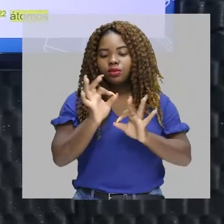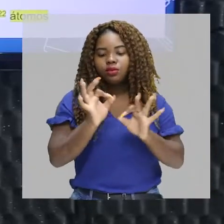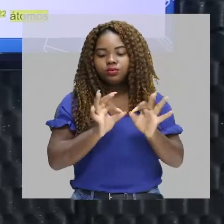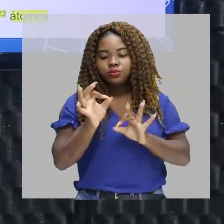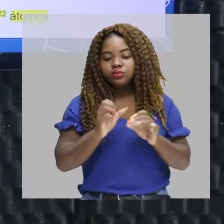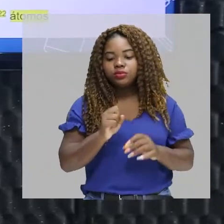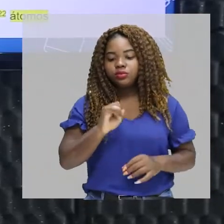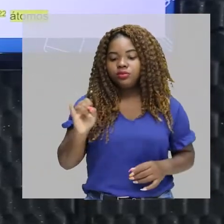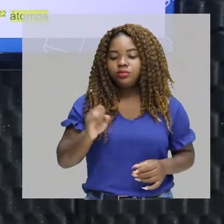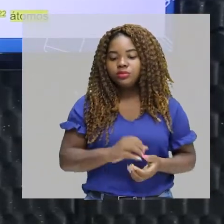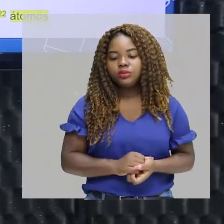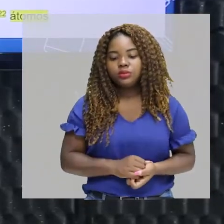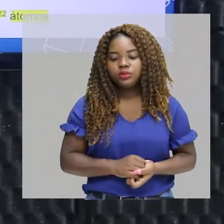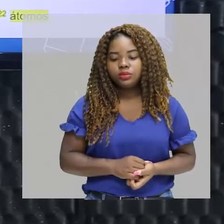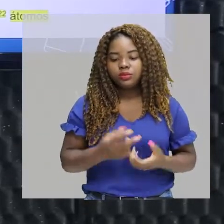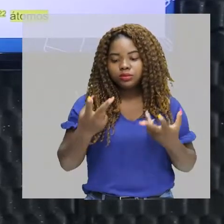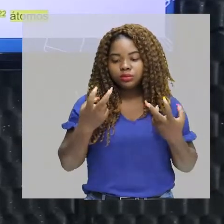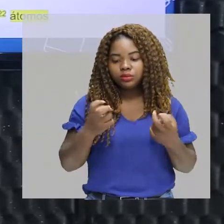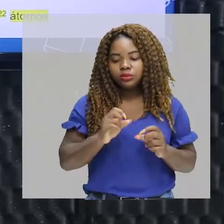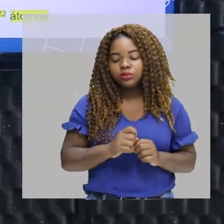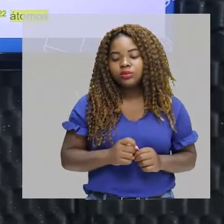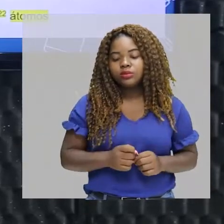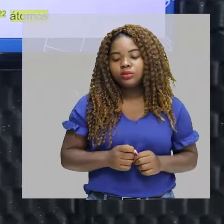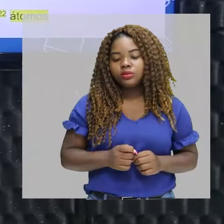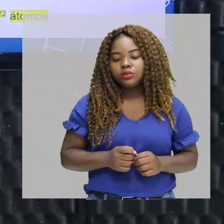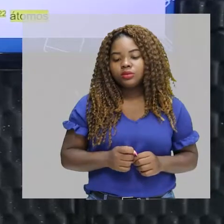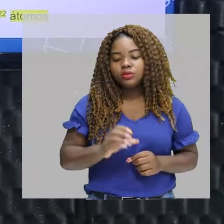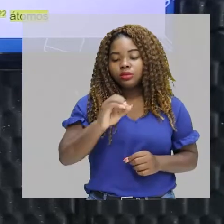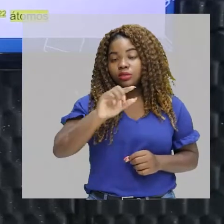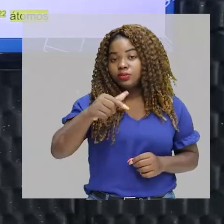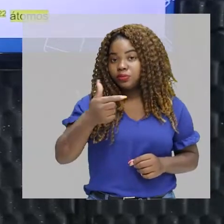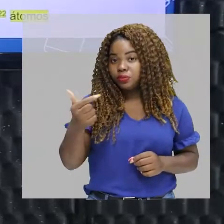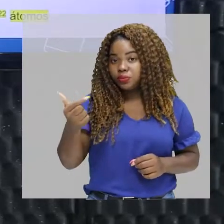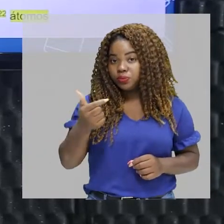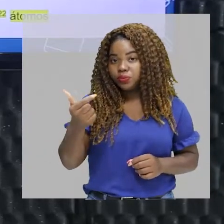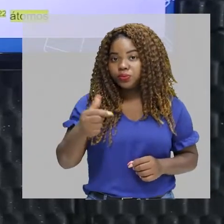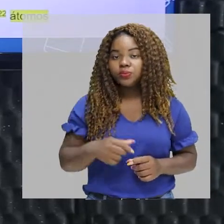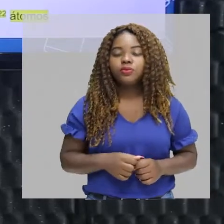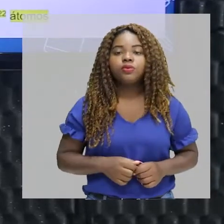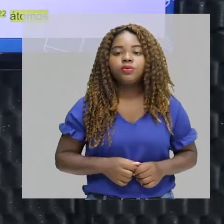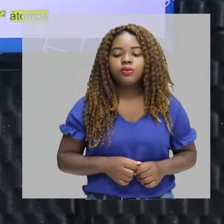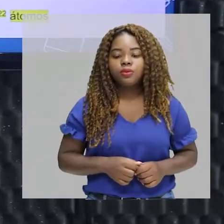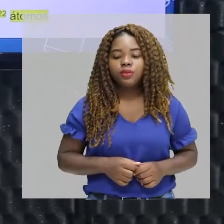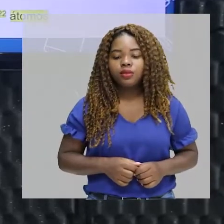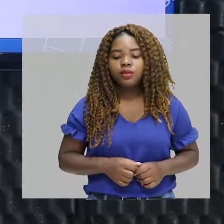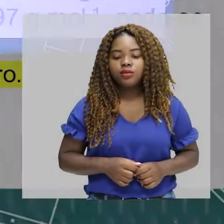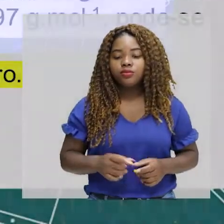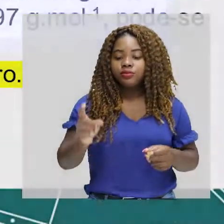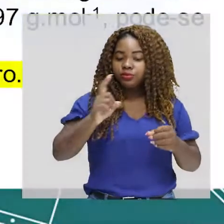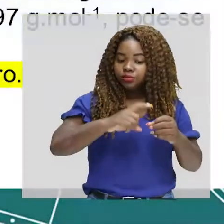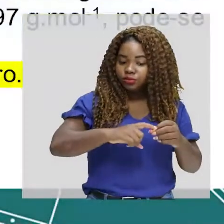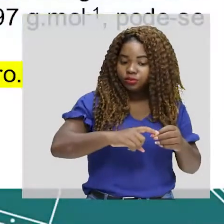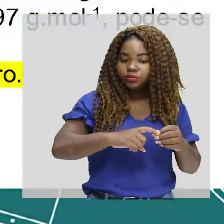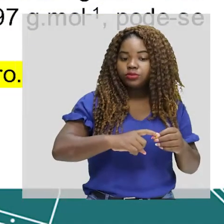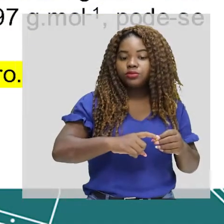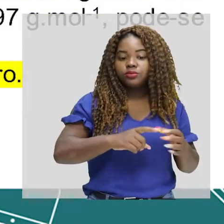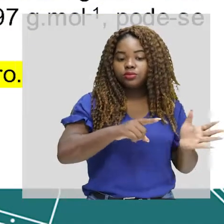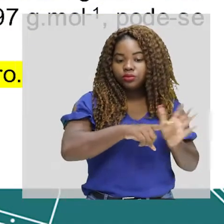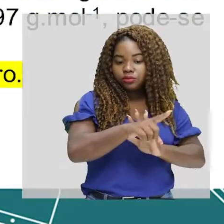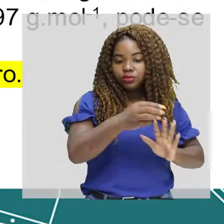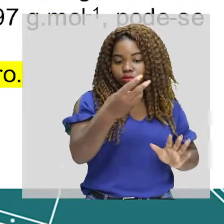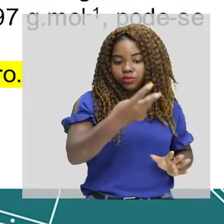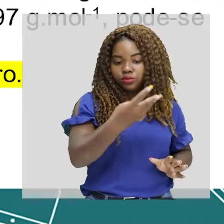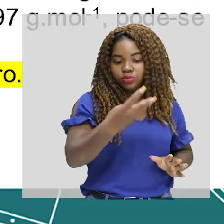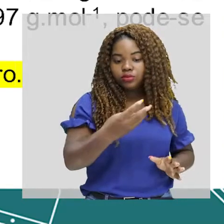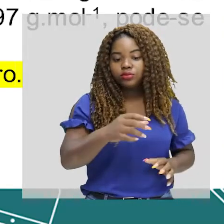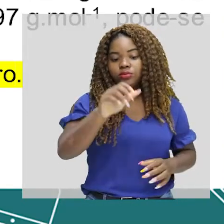a gente voltar, memoriza aqui esse resultado, 0,22. Se a gente voltar aqui para